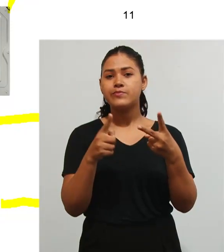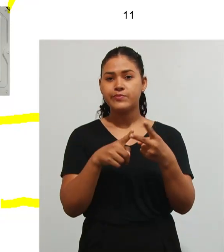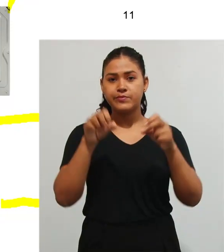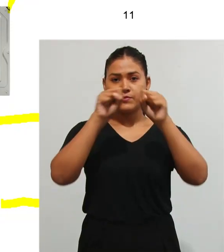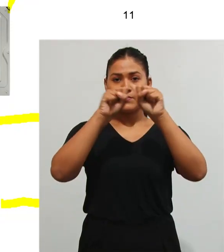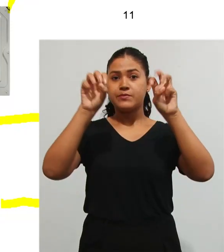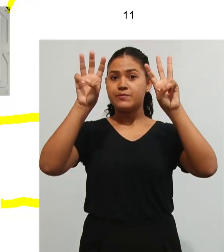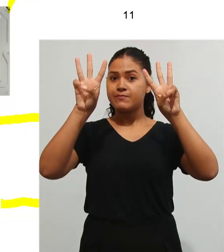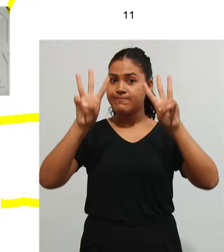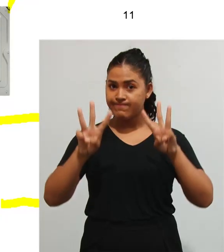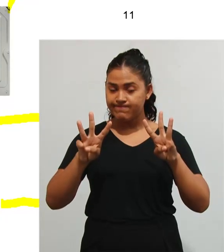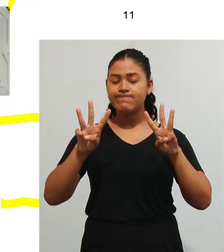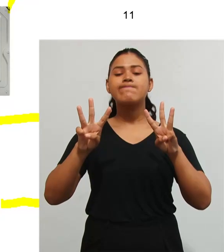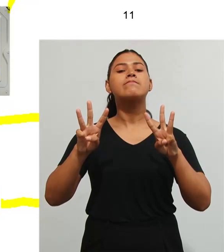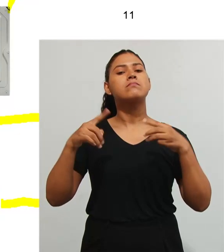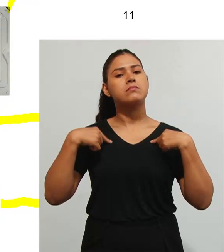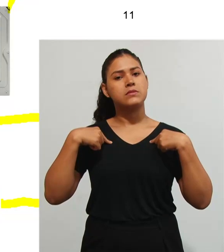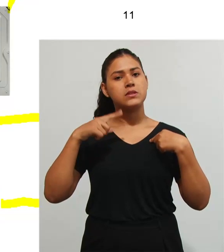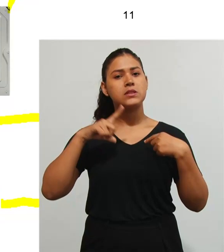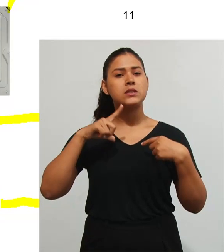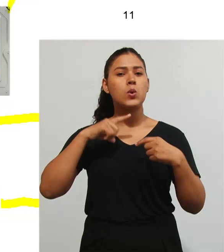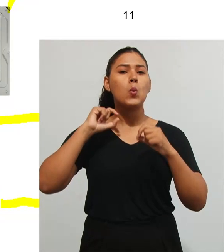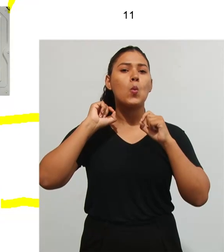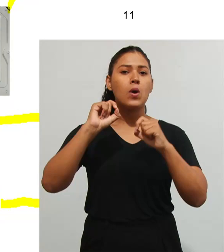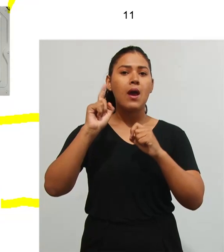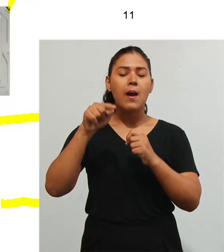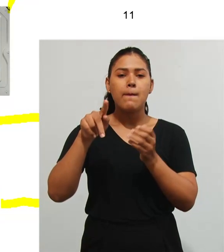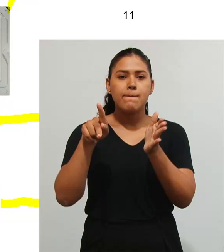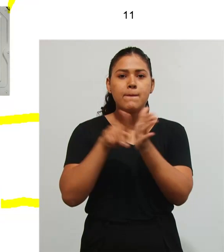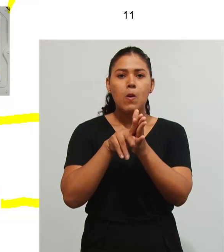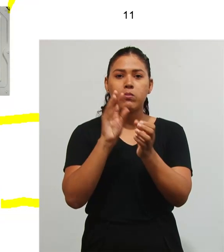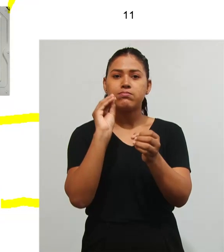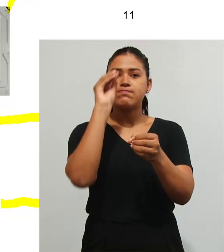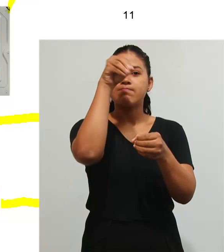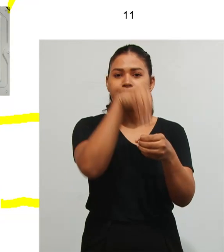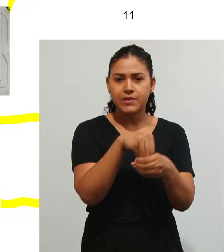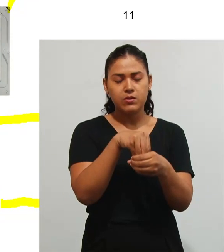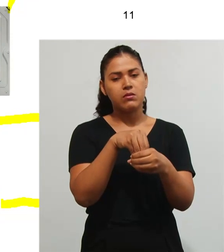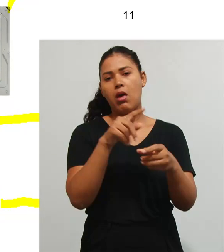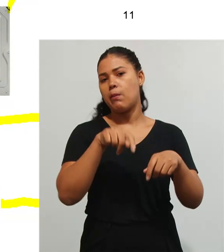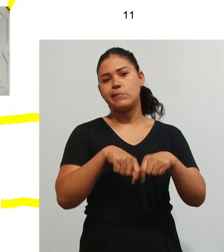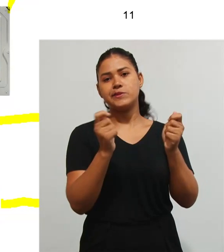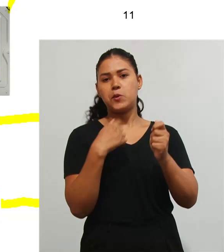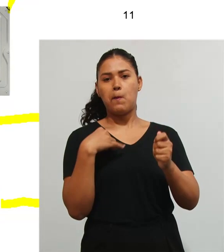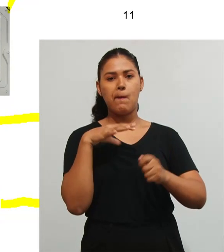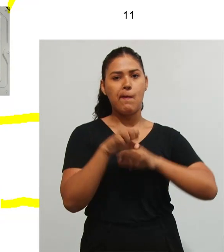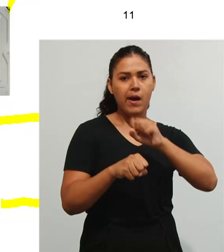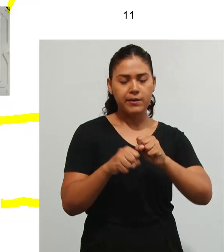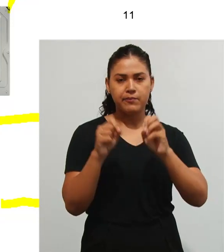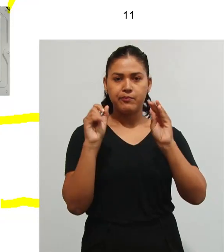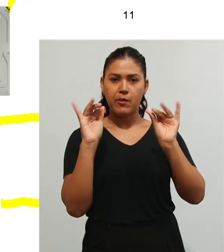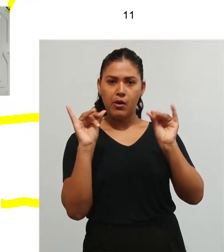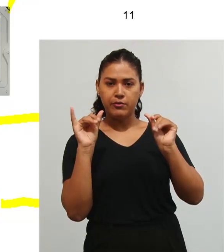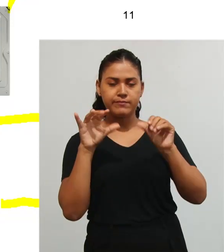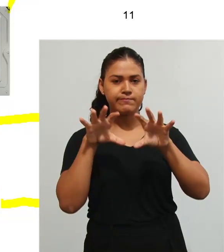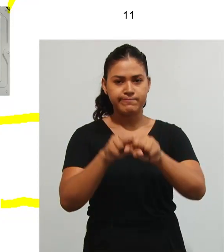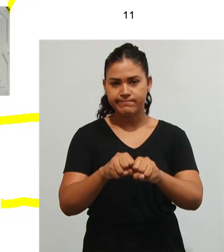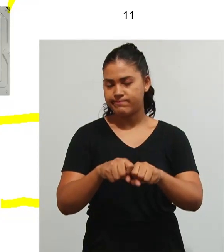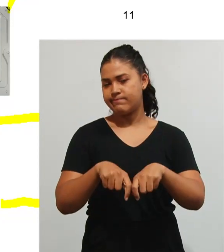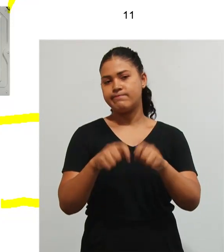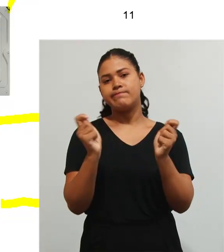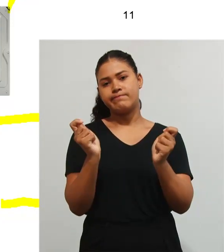por sua vez, ele existe, mas ele é algo lógico e abstrato, eu não posso manuseá-lo